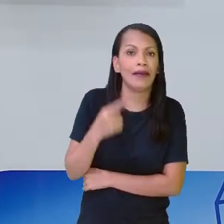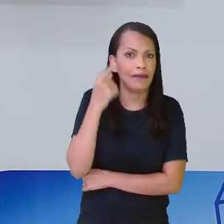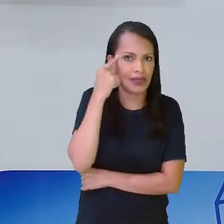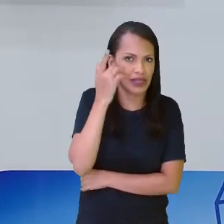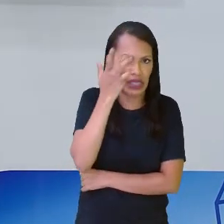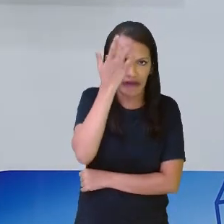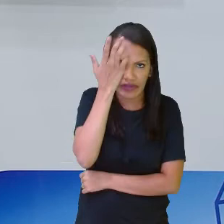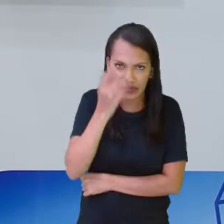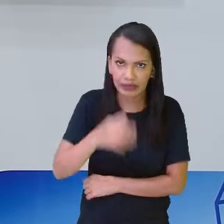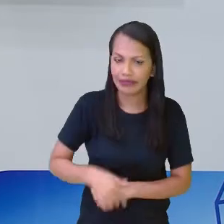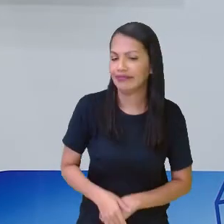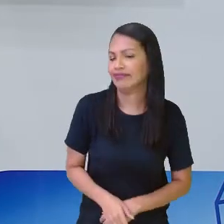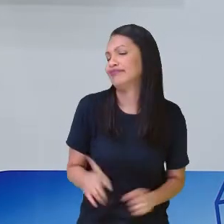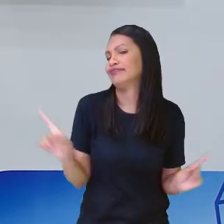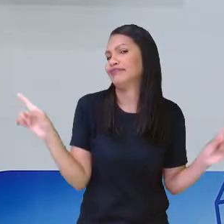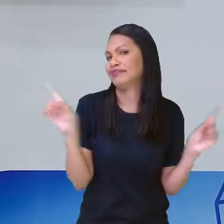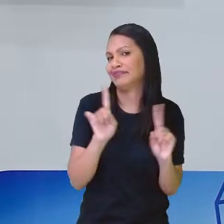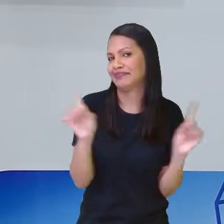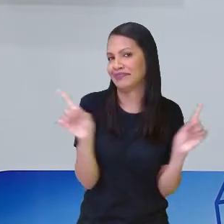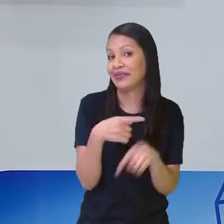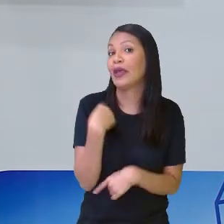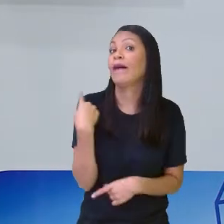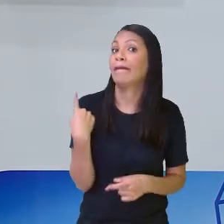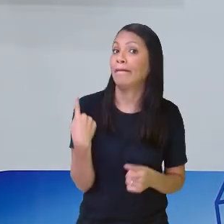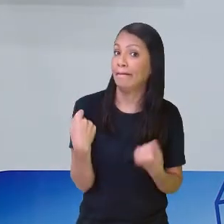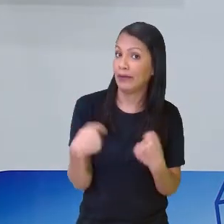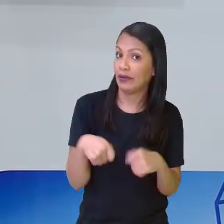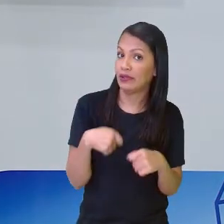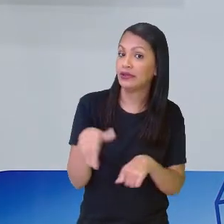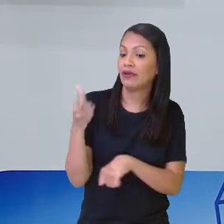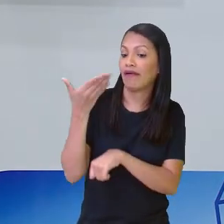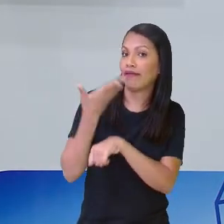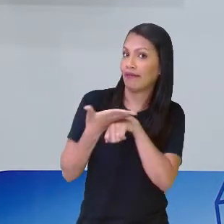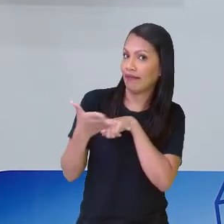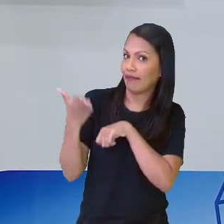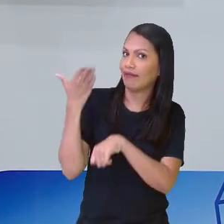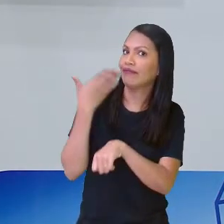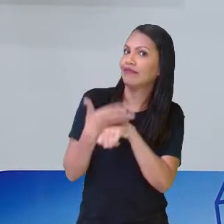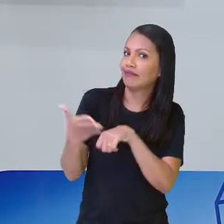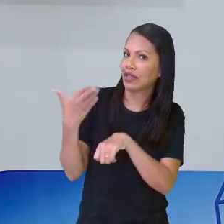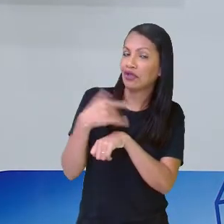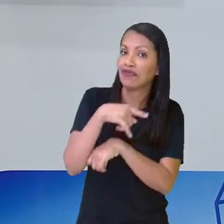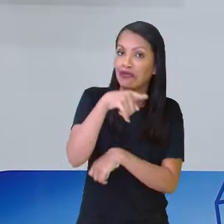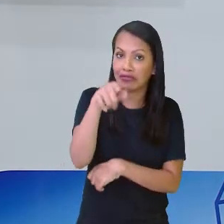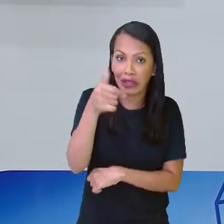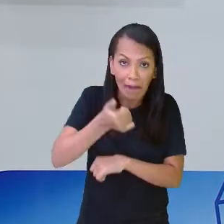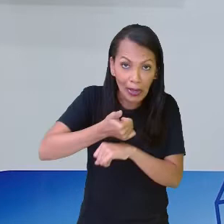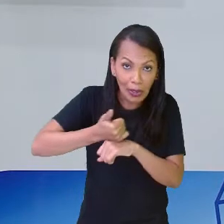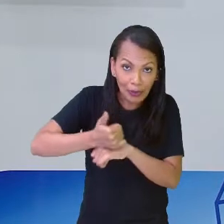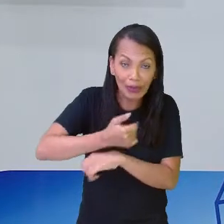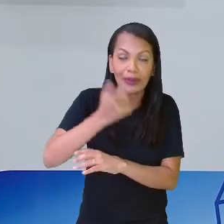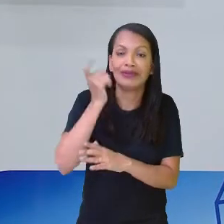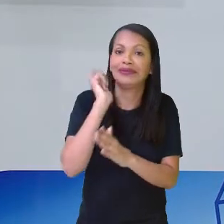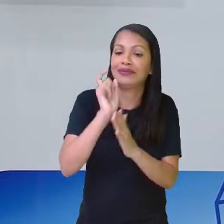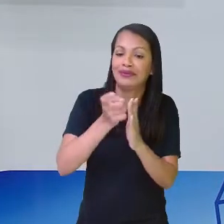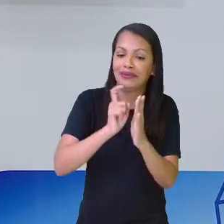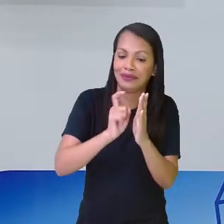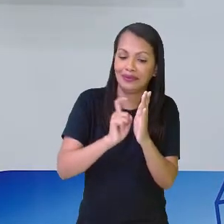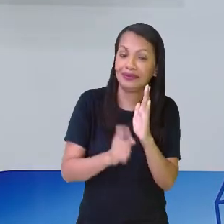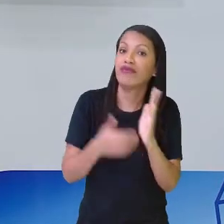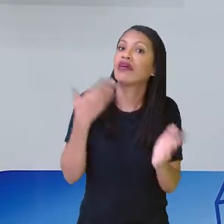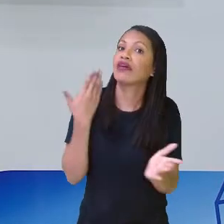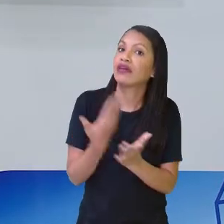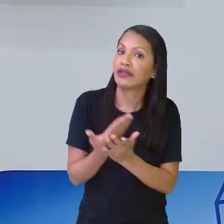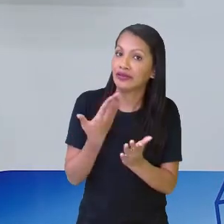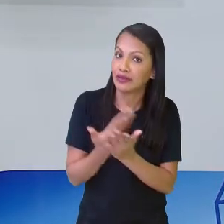não é fácil não, a gente precisa treinar muito. Então, se você, por exemplo, quiser ser um grafiteiro, vai precisar estudar bastante,